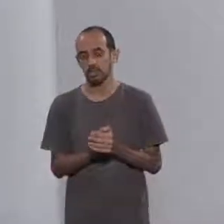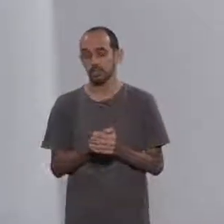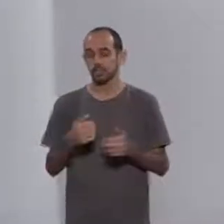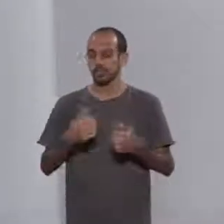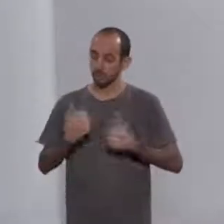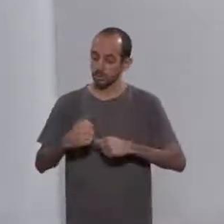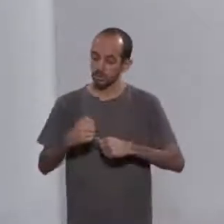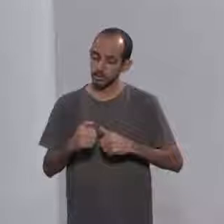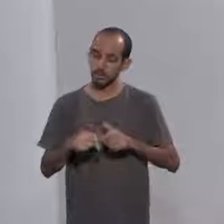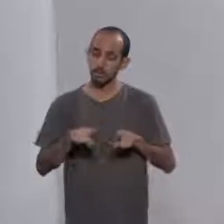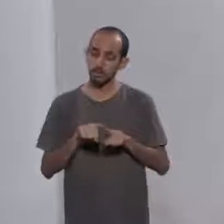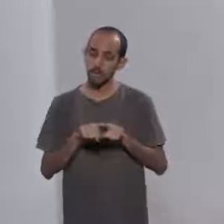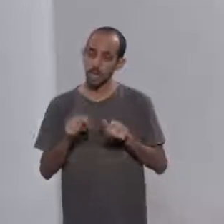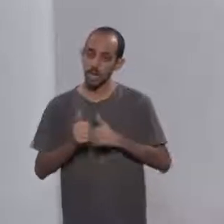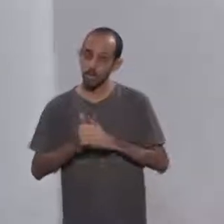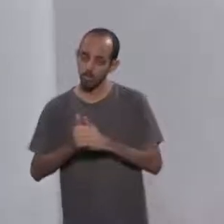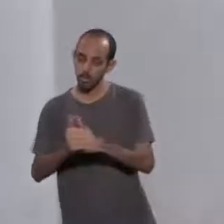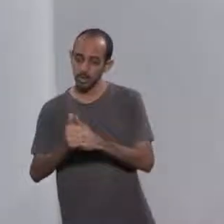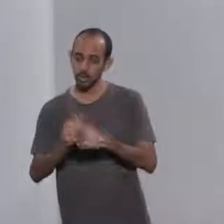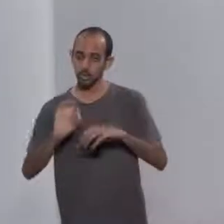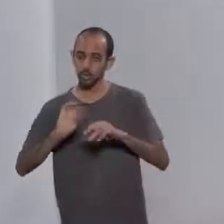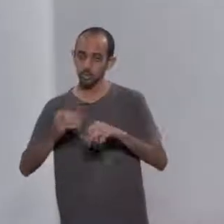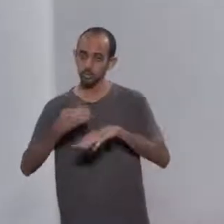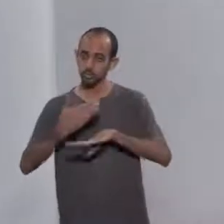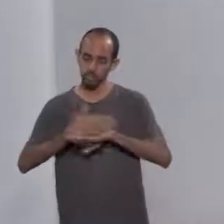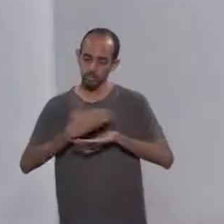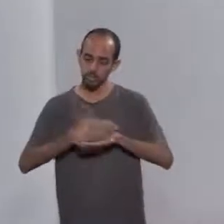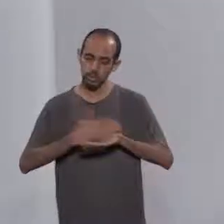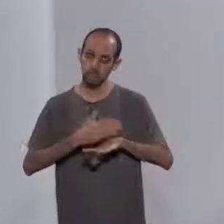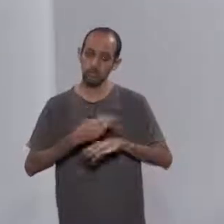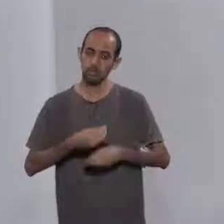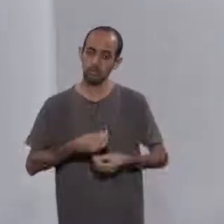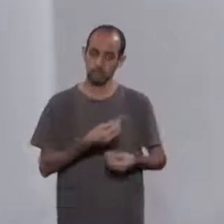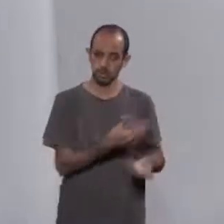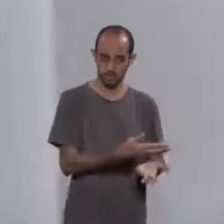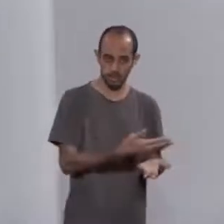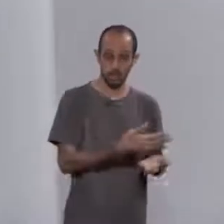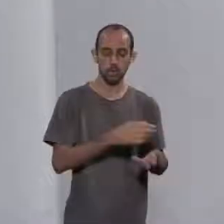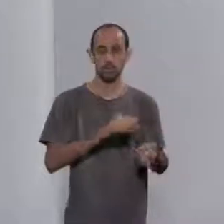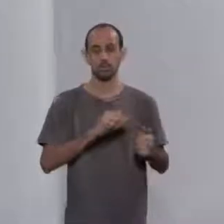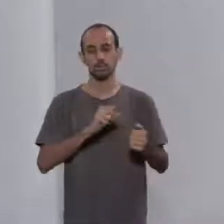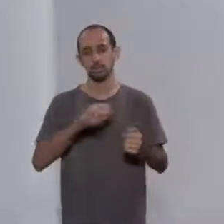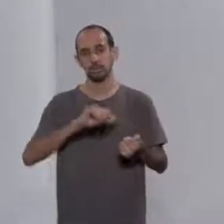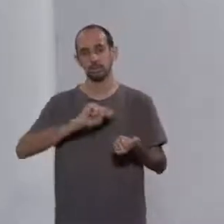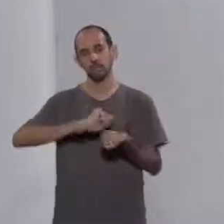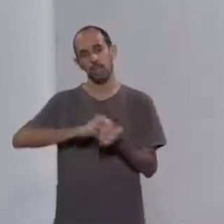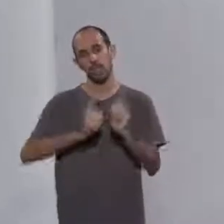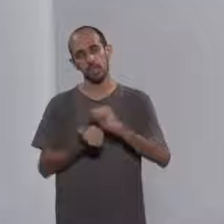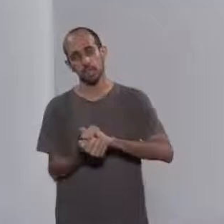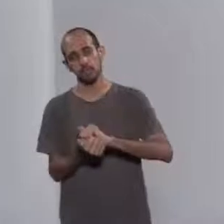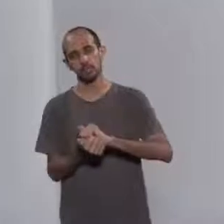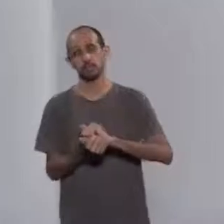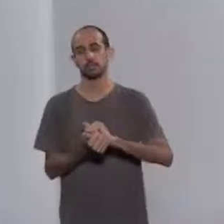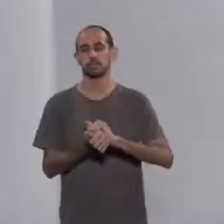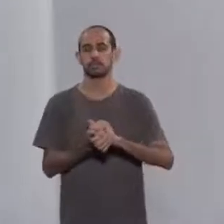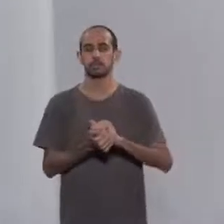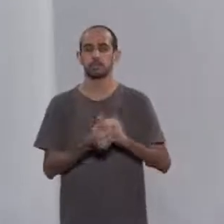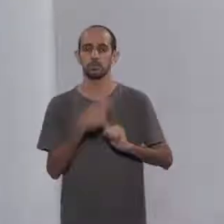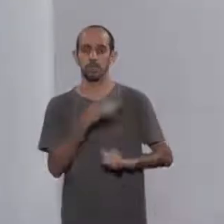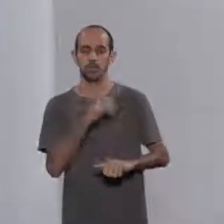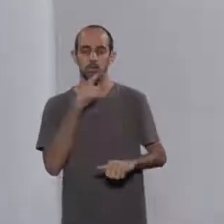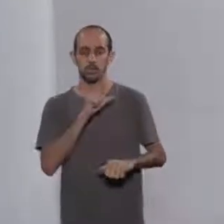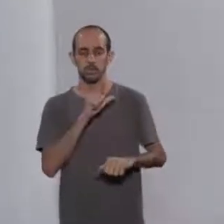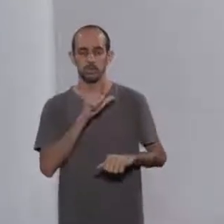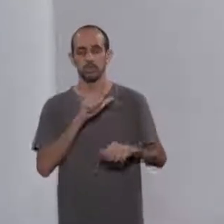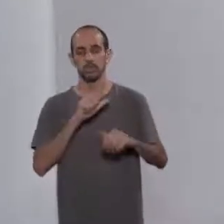acompanhamento, né, progressivo das atividades que você colocou e propôs para ele, você fez adequações ao currículo. Então, assim, o aluno, em